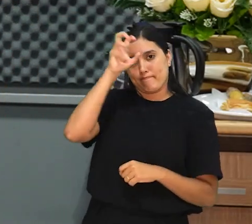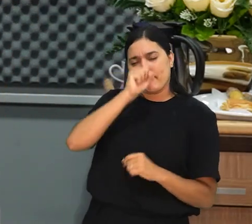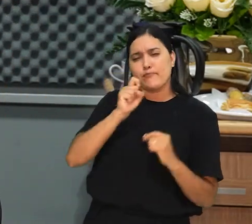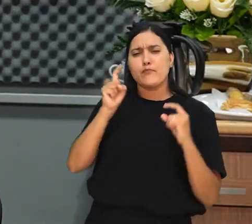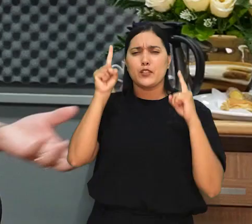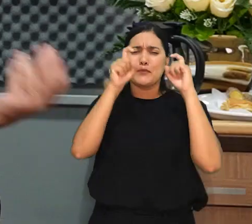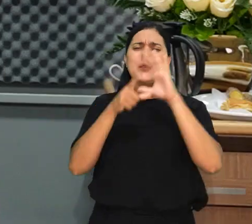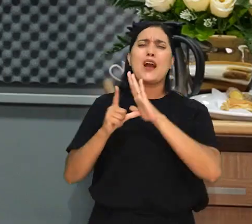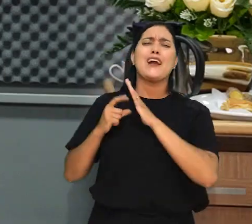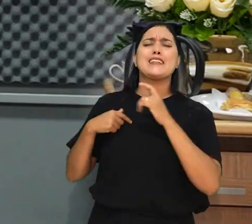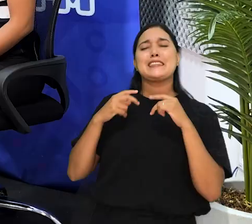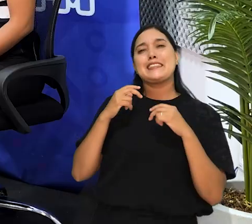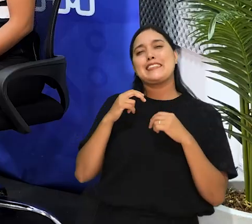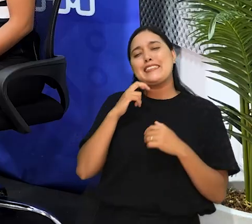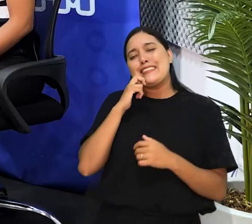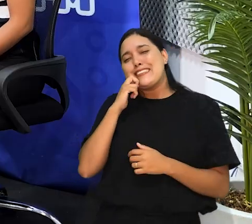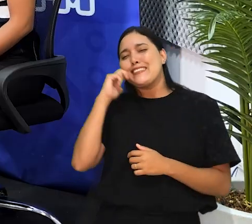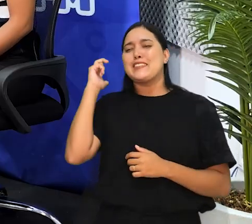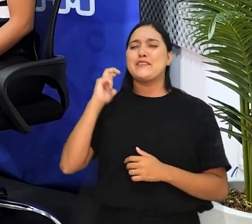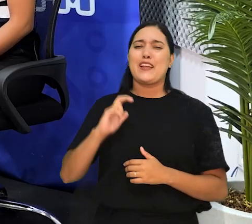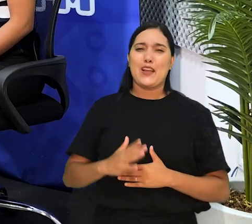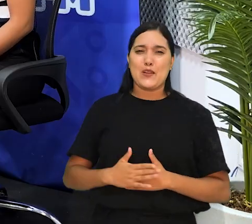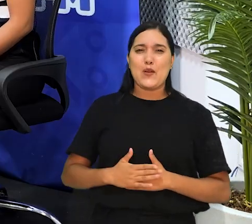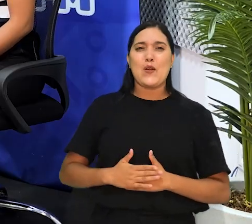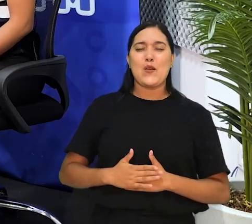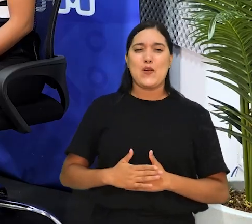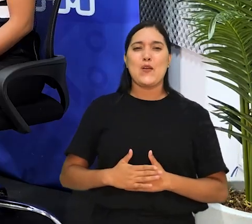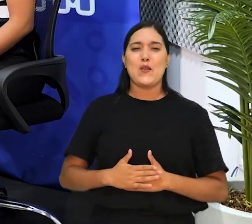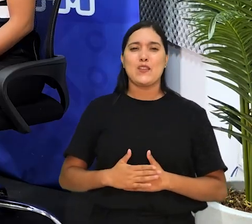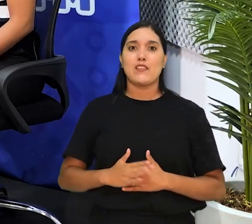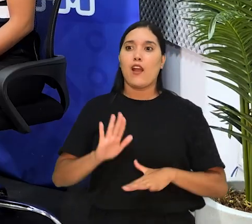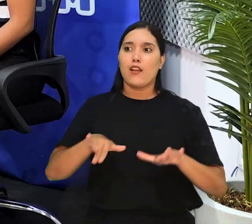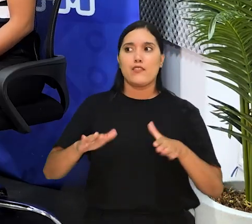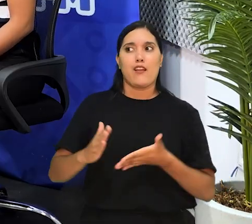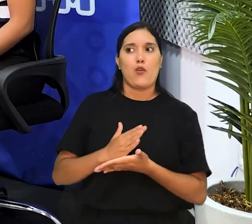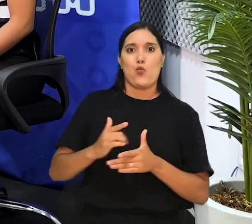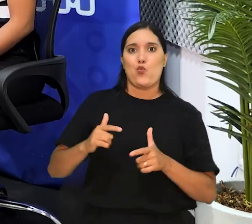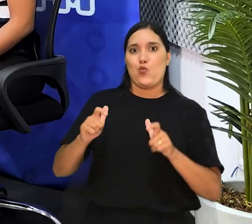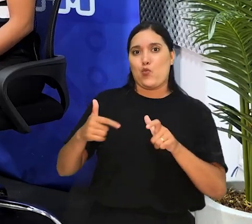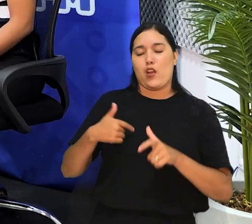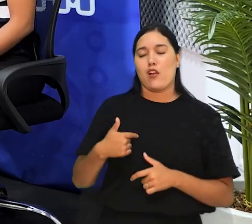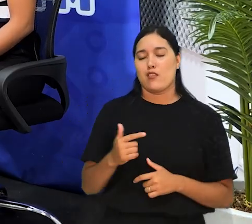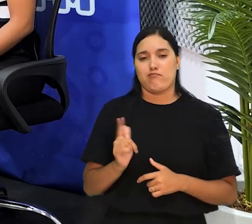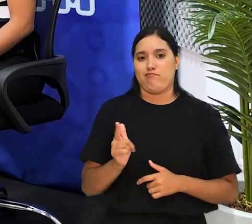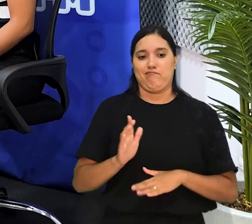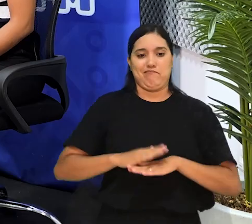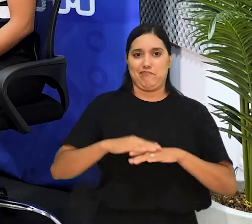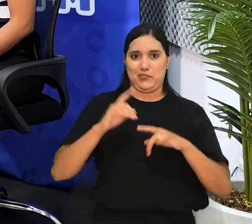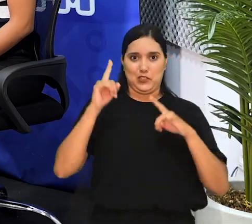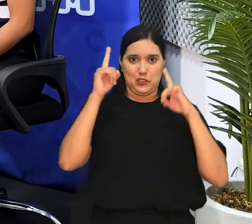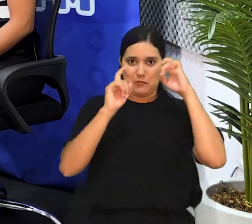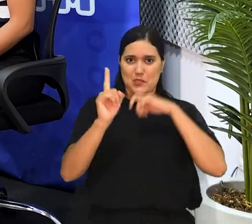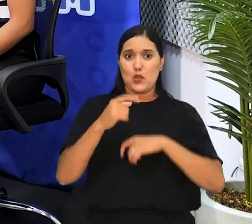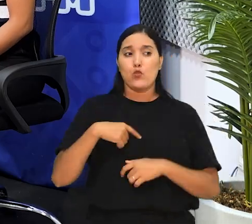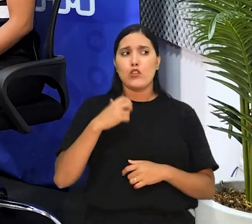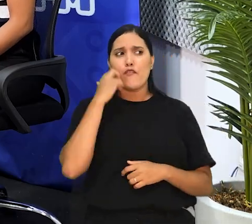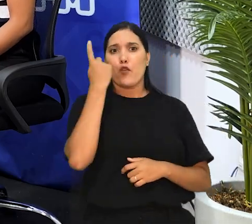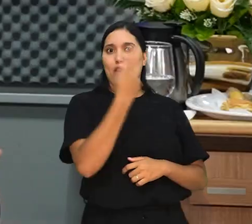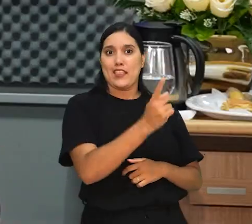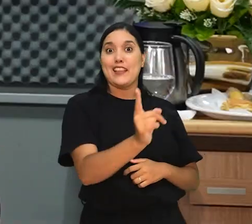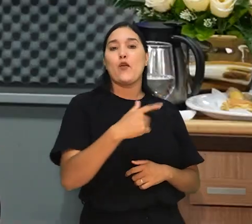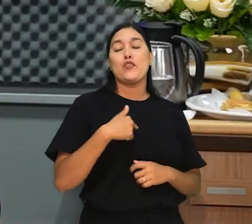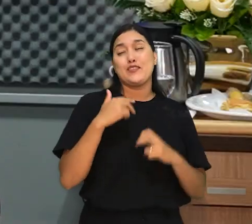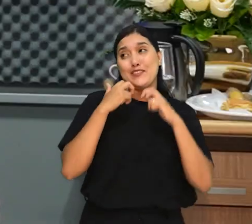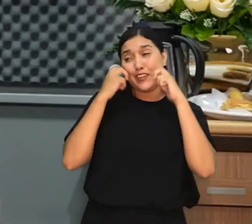trabalhar toda a expressão. Eu tinha muita vergonha. Às vezes, assim, com o Júnior, nos lugares, né, eu não fazia expressão. Não era por conta de ter vergonha